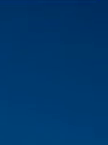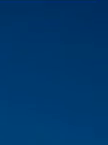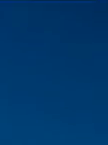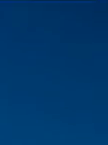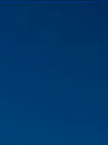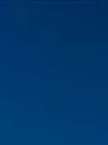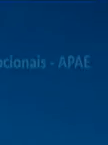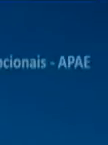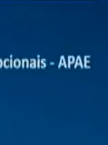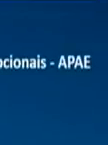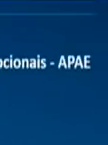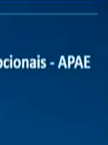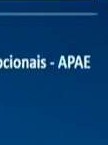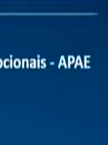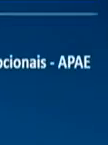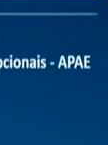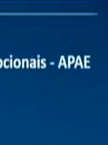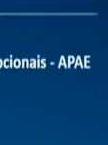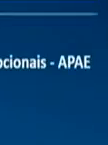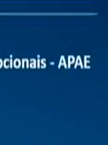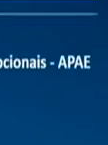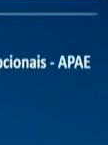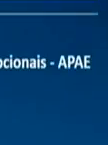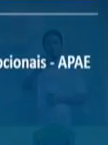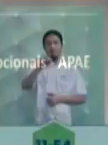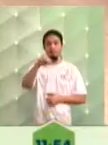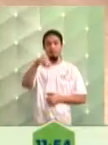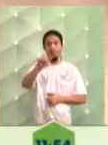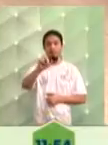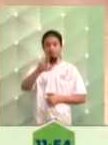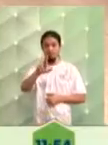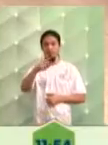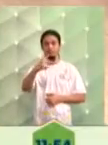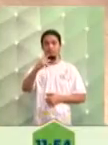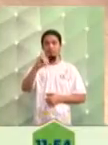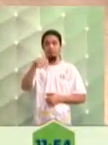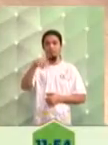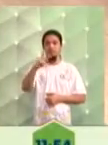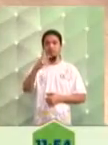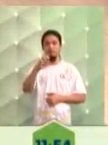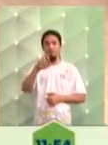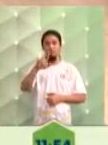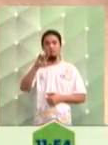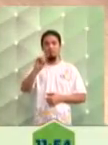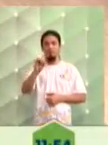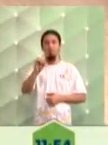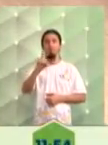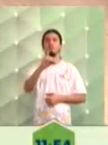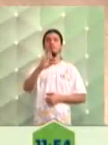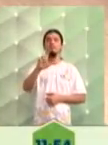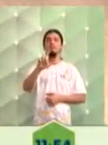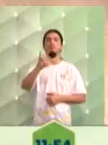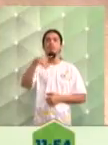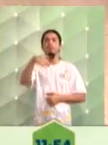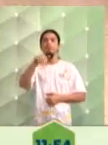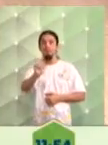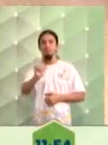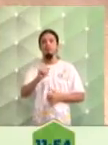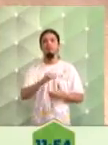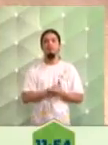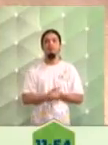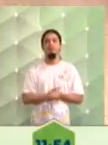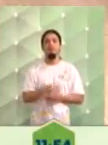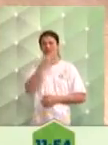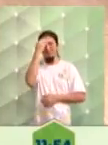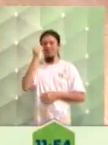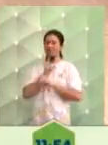6.848.035, Eliomar Pinheiro de Lima. Vamos lá, eu tinha até esquecido do Diego, meu Deus. Eliomar